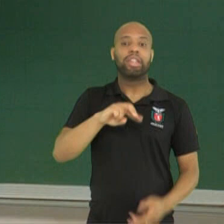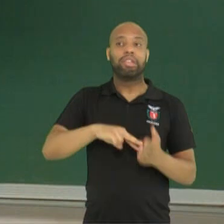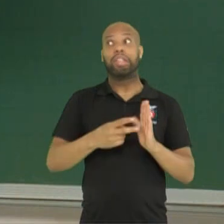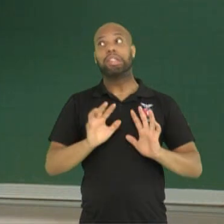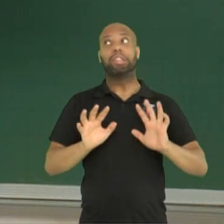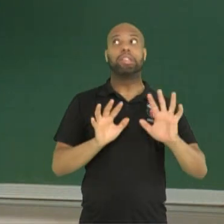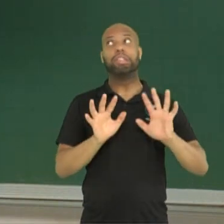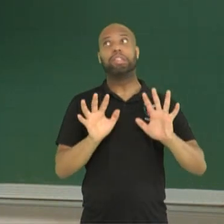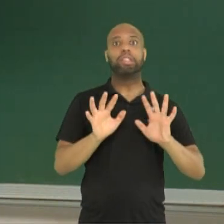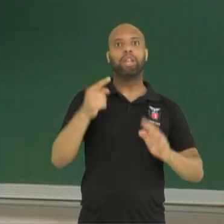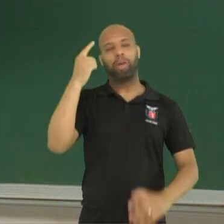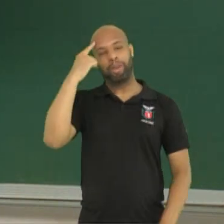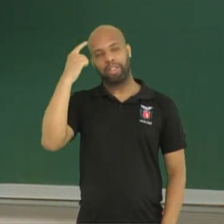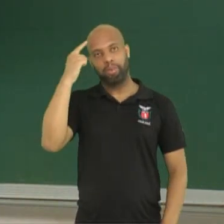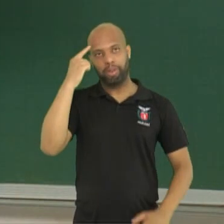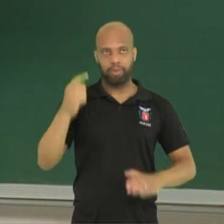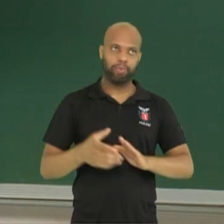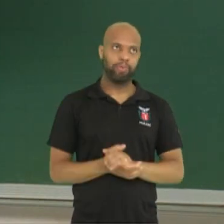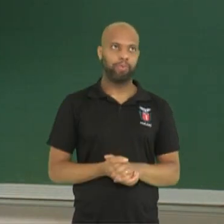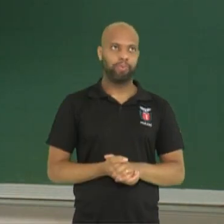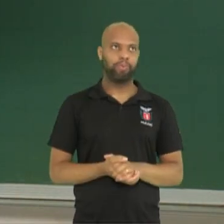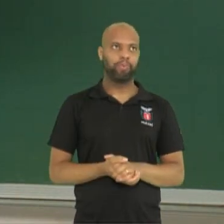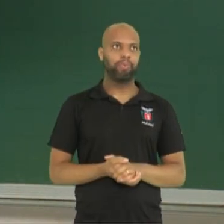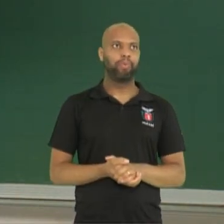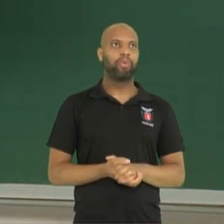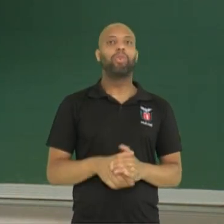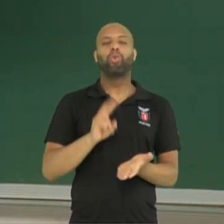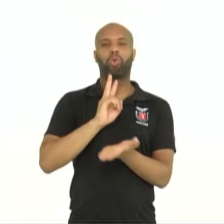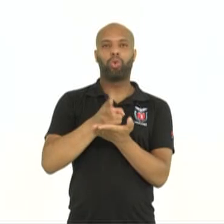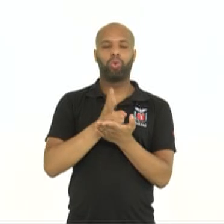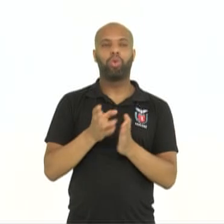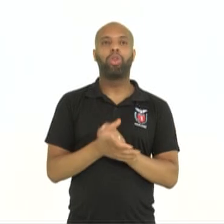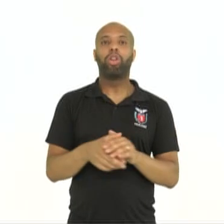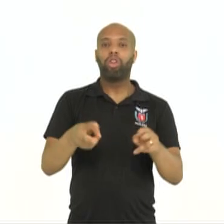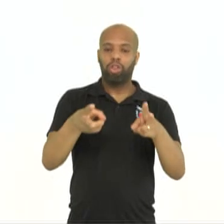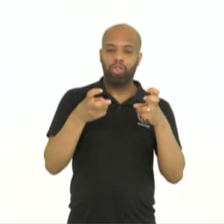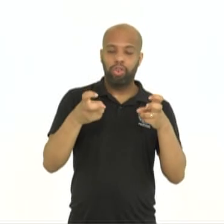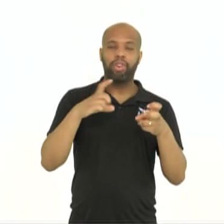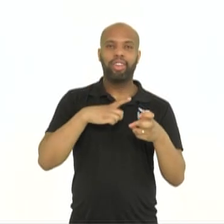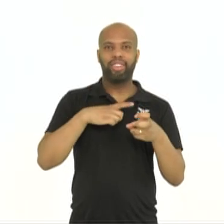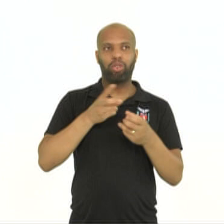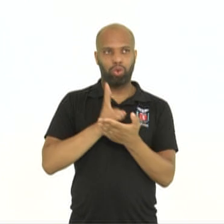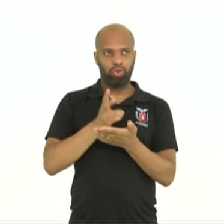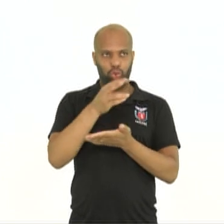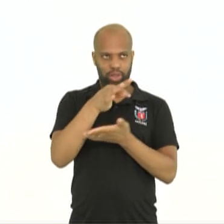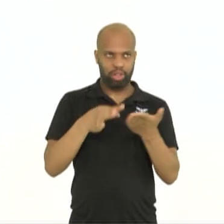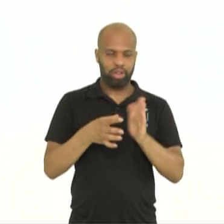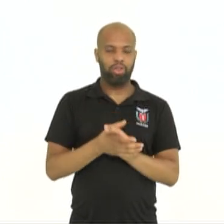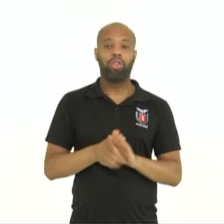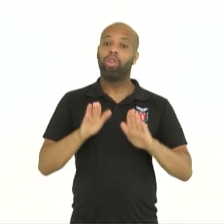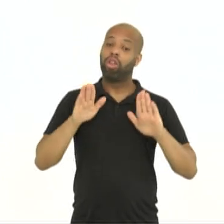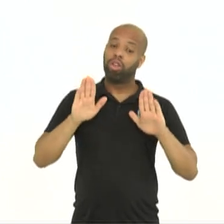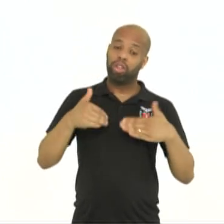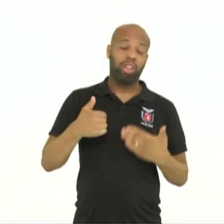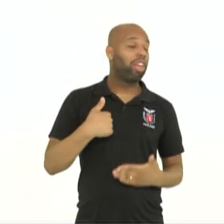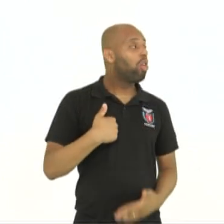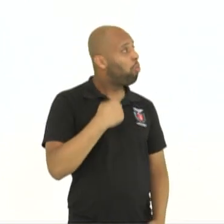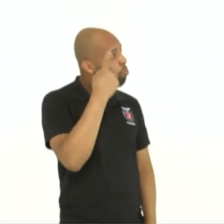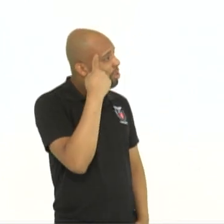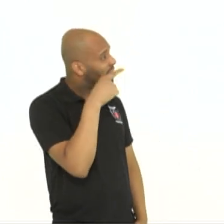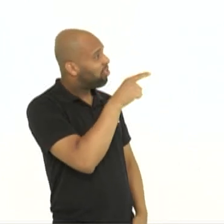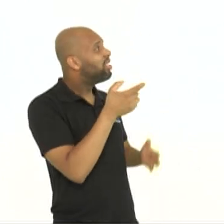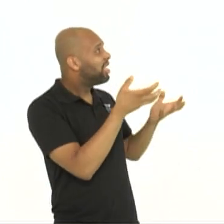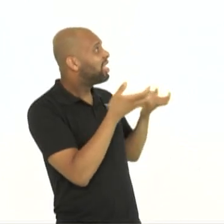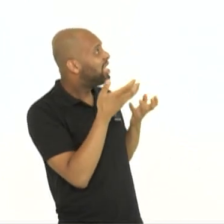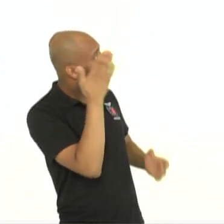coisa, tá bom? Um pensamento. Continuando aqui, observe mais um trecho. Bem, eu pensei que a senhora quisesse saber